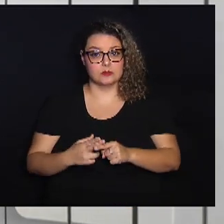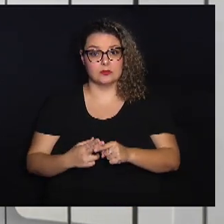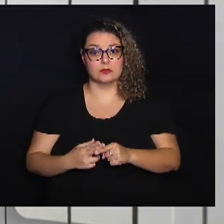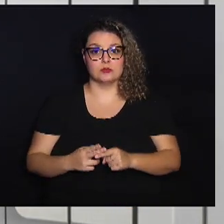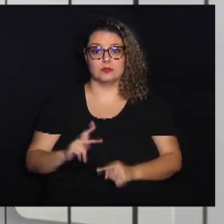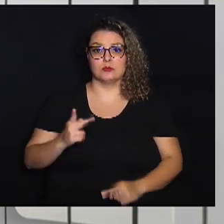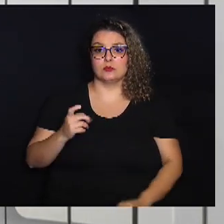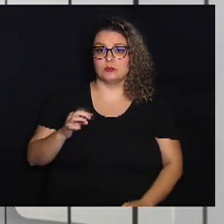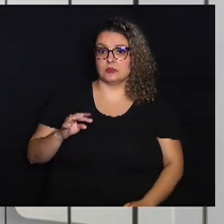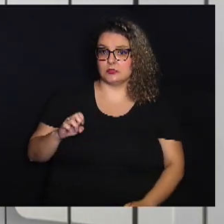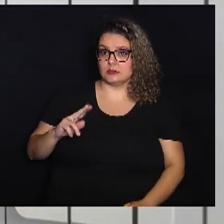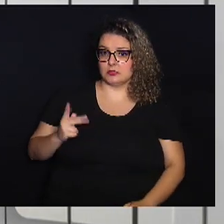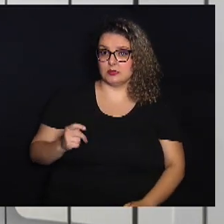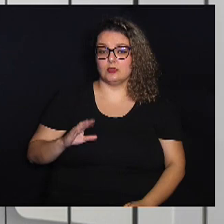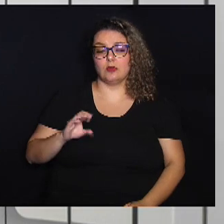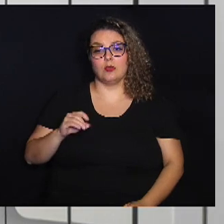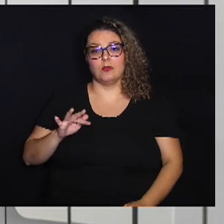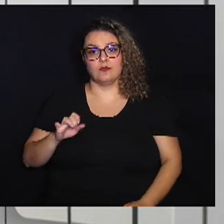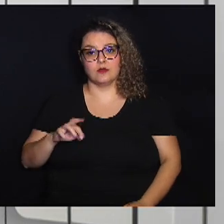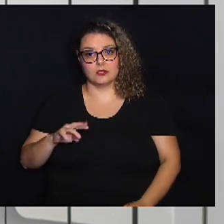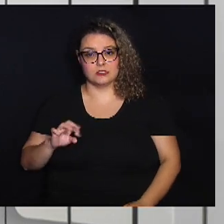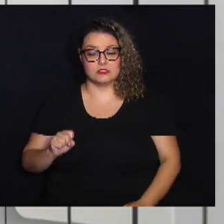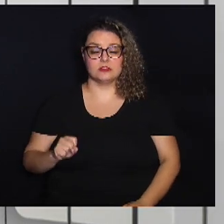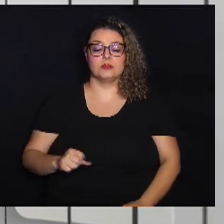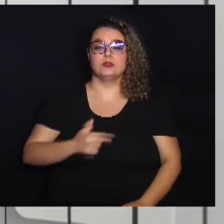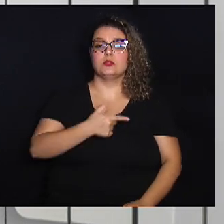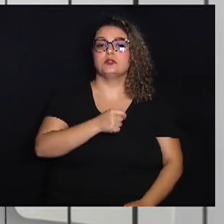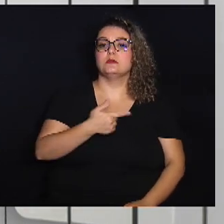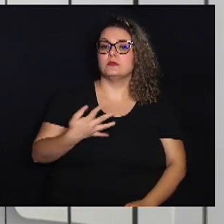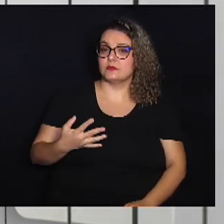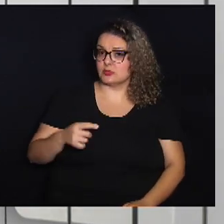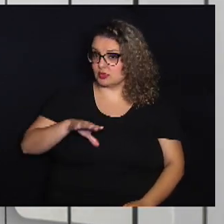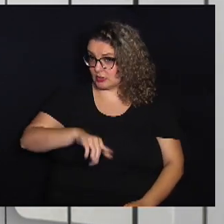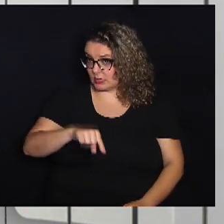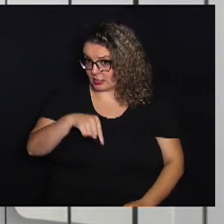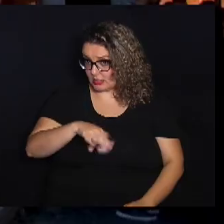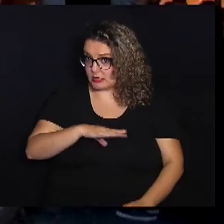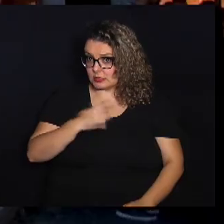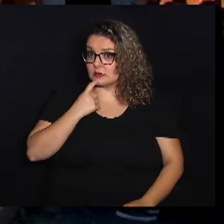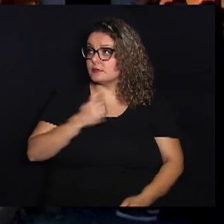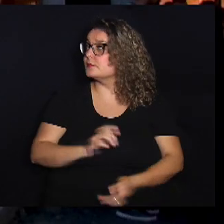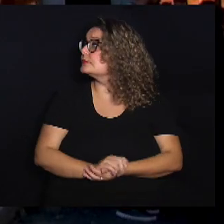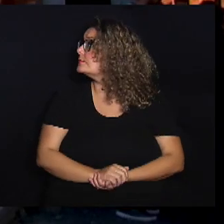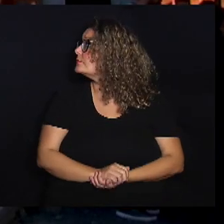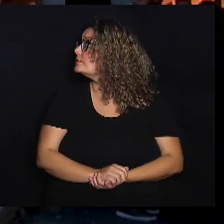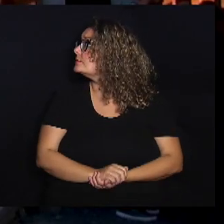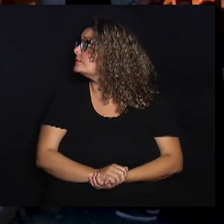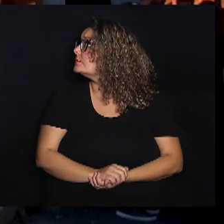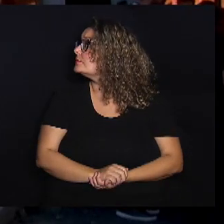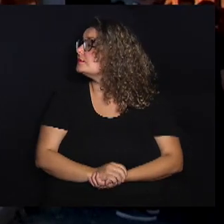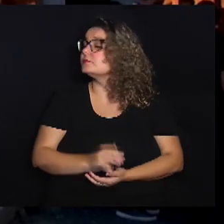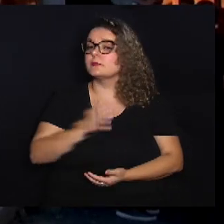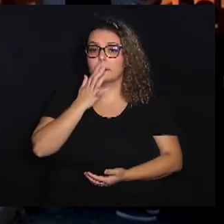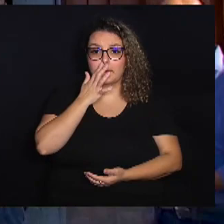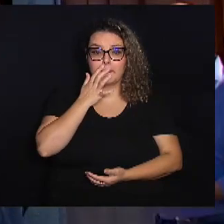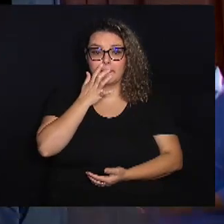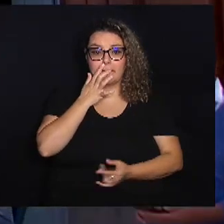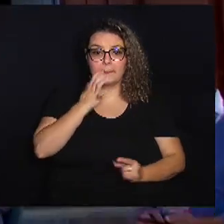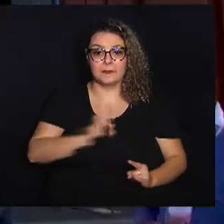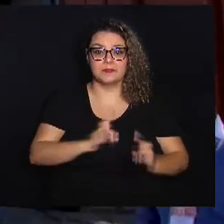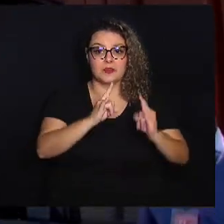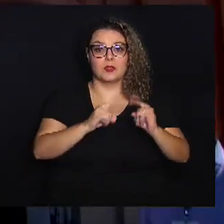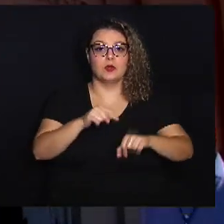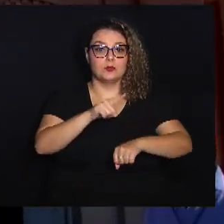Retail Conference 2024 em Campinas. Confira como foi. O prédio do relógio no